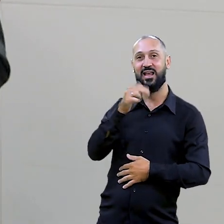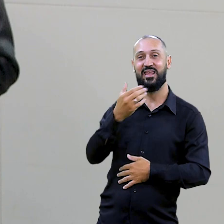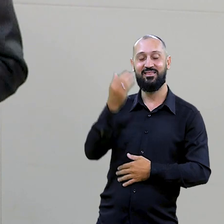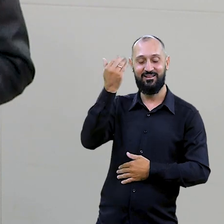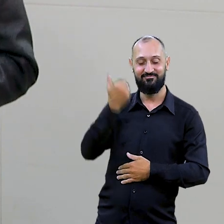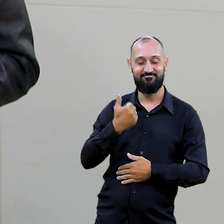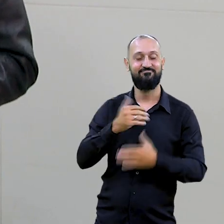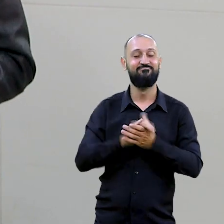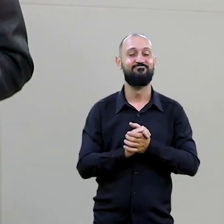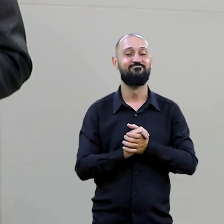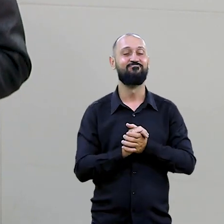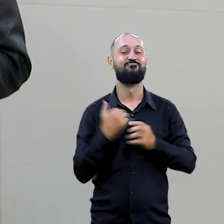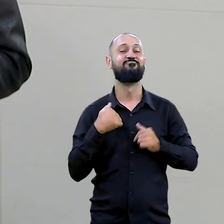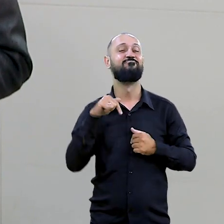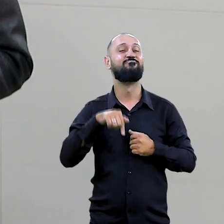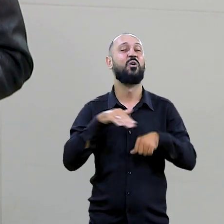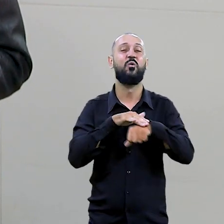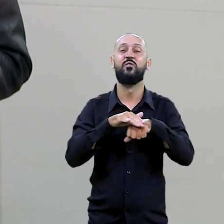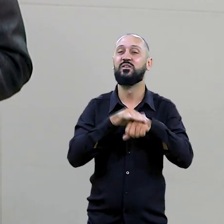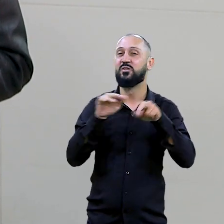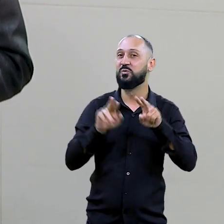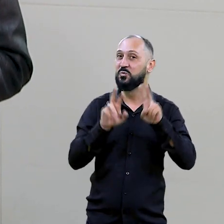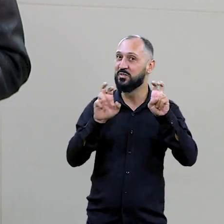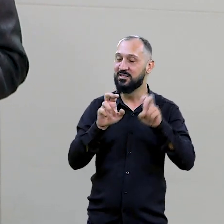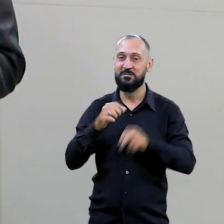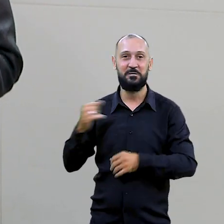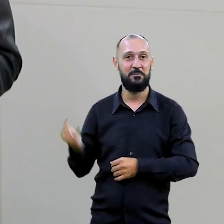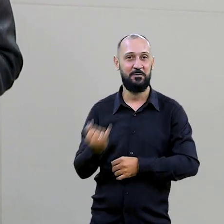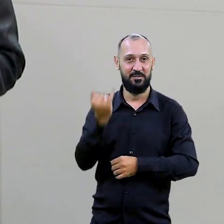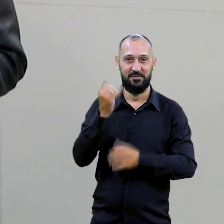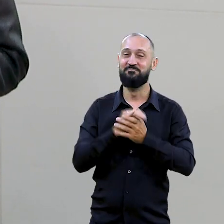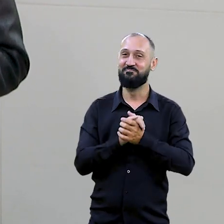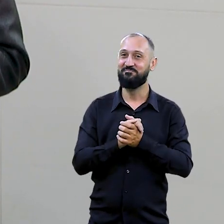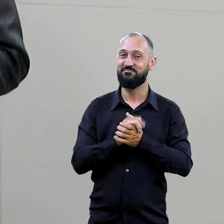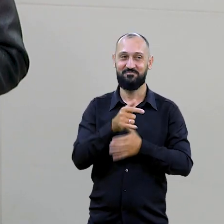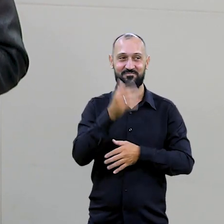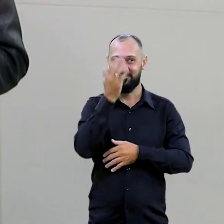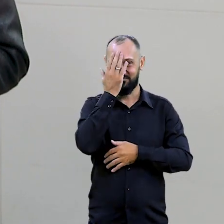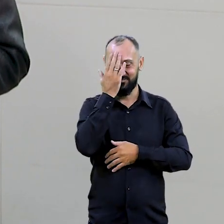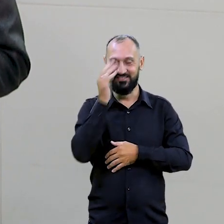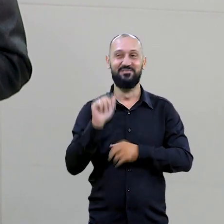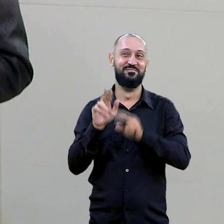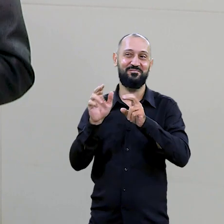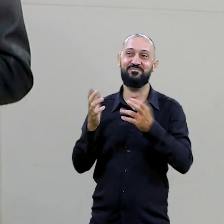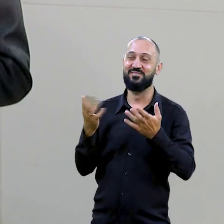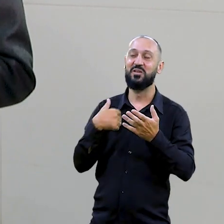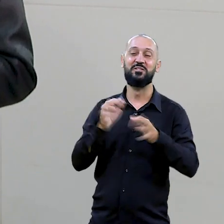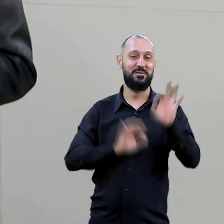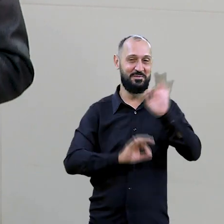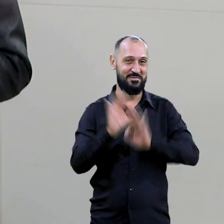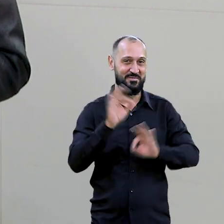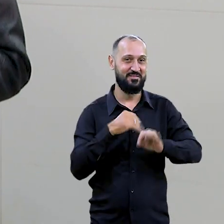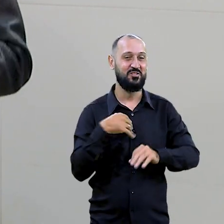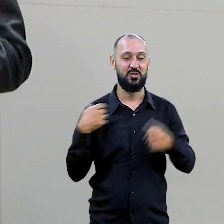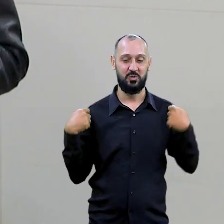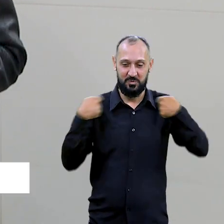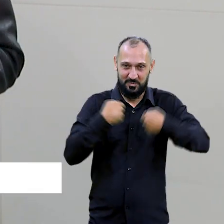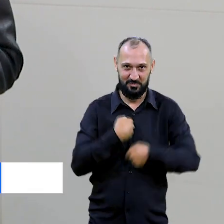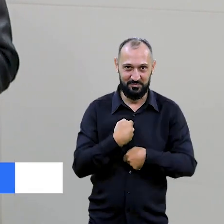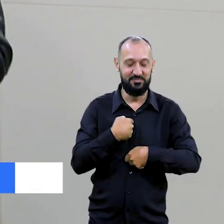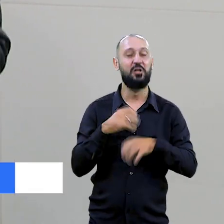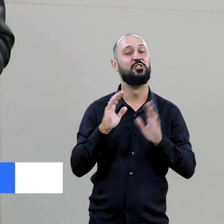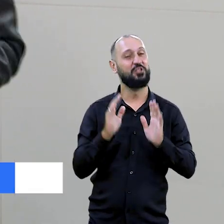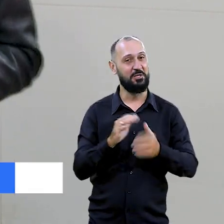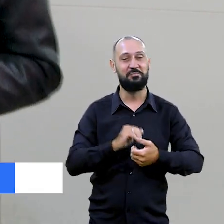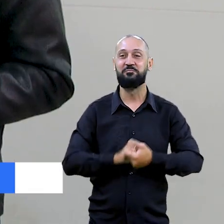sou Areta Muritiba e estamos aqui para tratarmos de um assunto muito importante. É isso aí, eu já sei do que você vai falar, eu estou